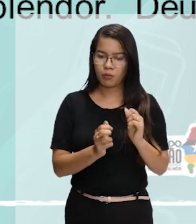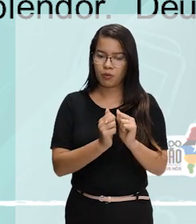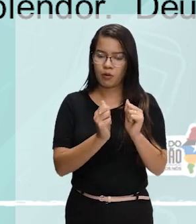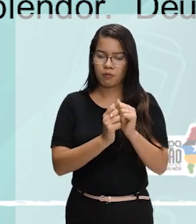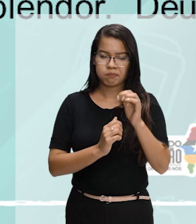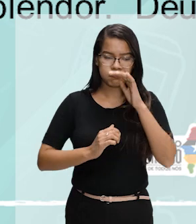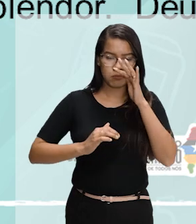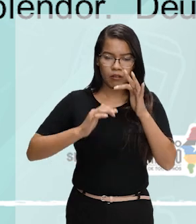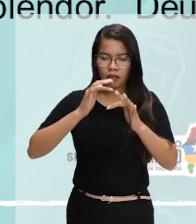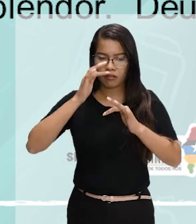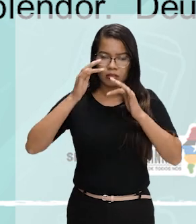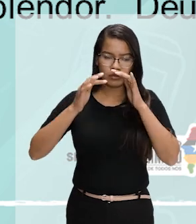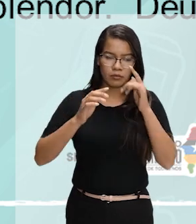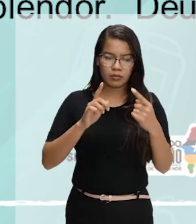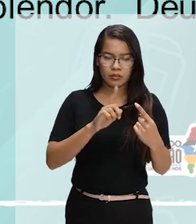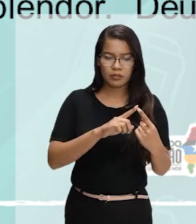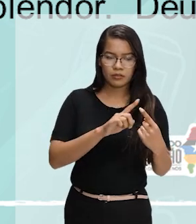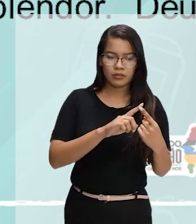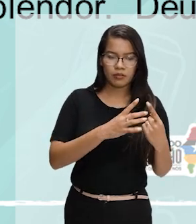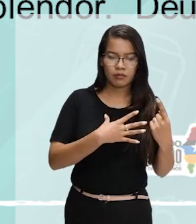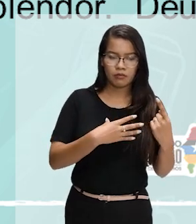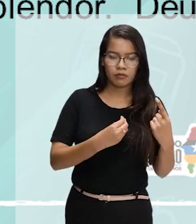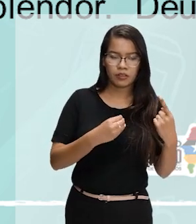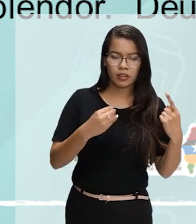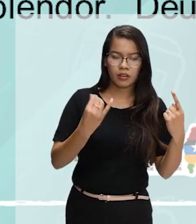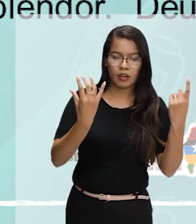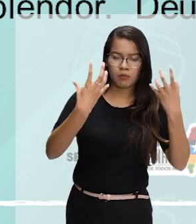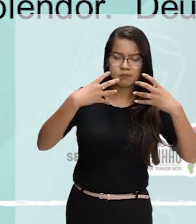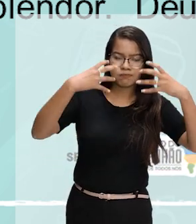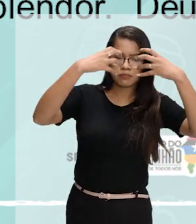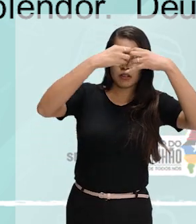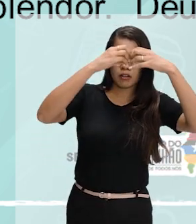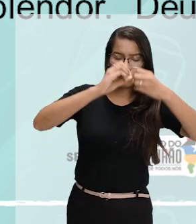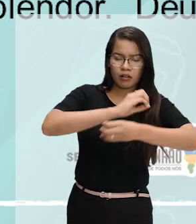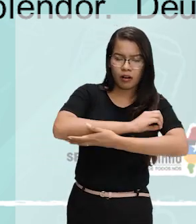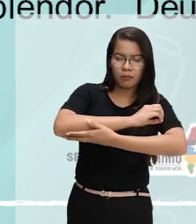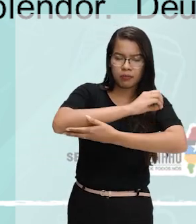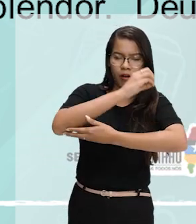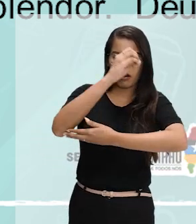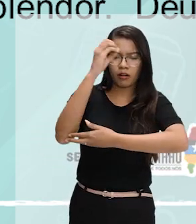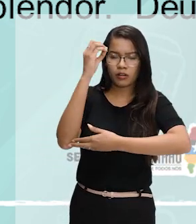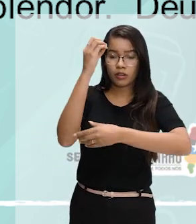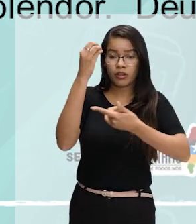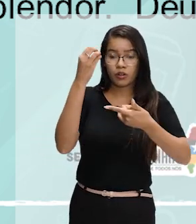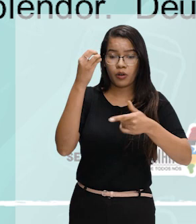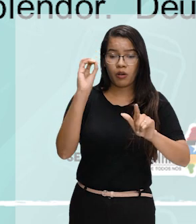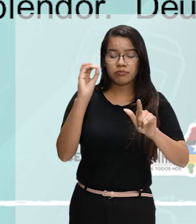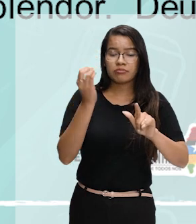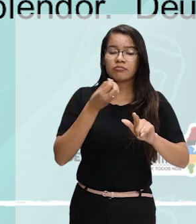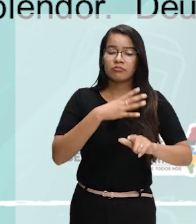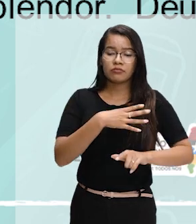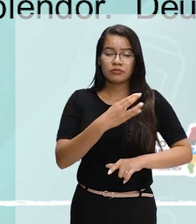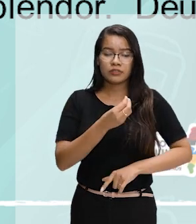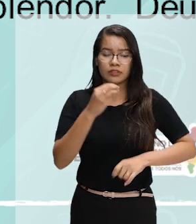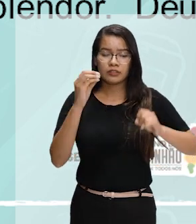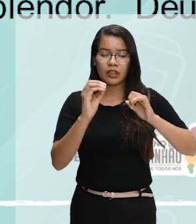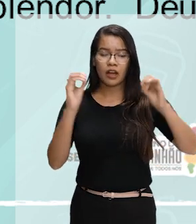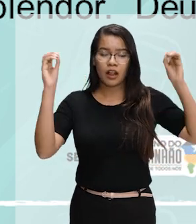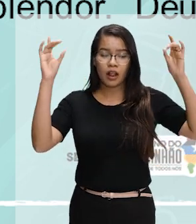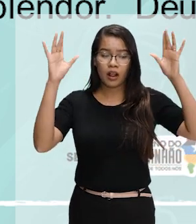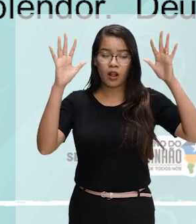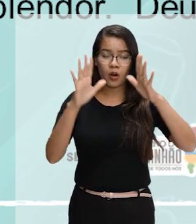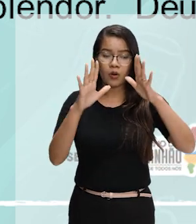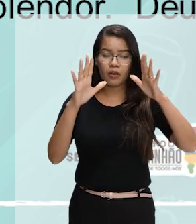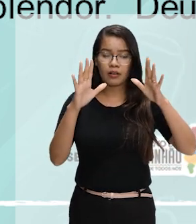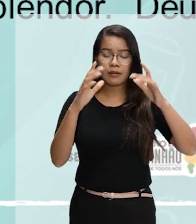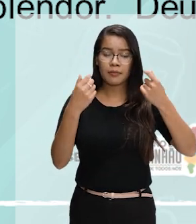sombra e abrem com a noite, e outras são filhas da luz e carecem de sol. A Aurélia